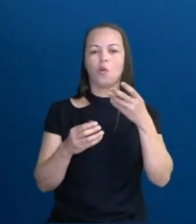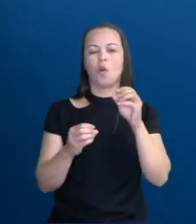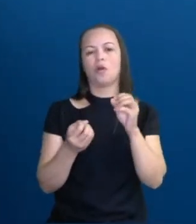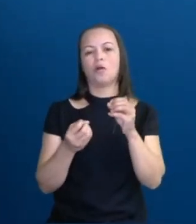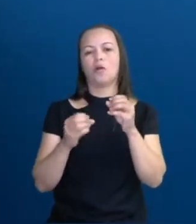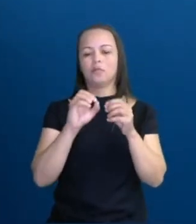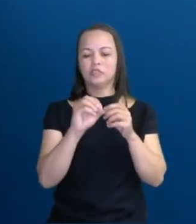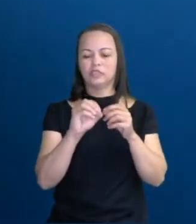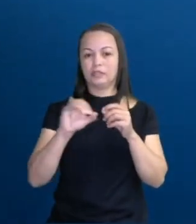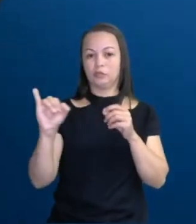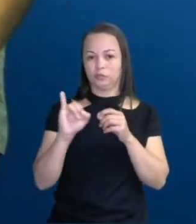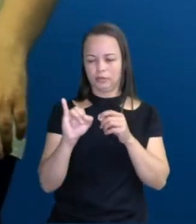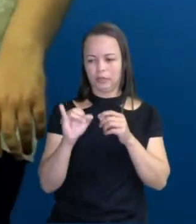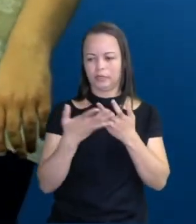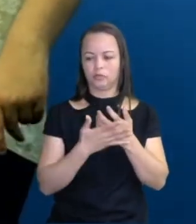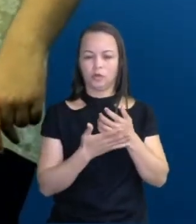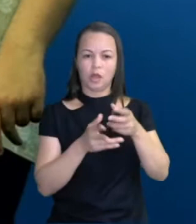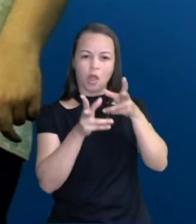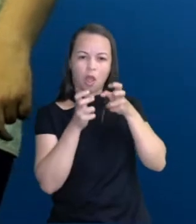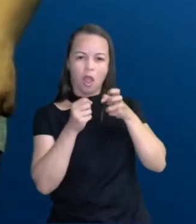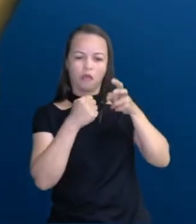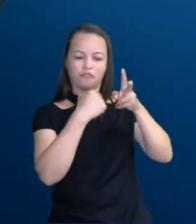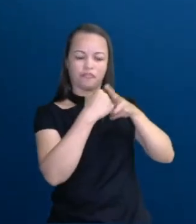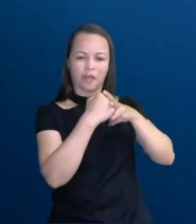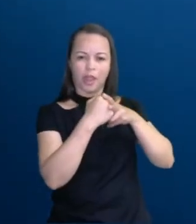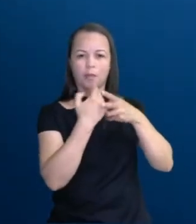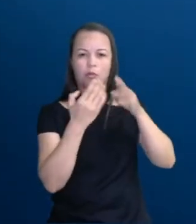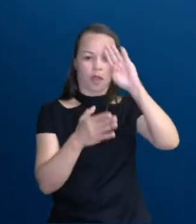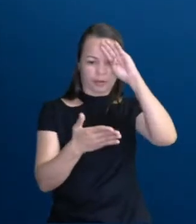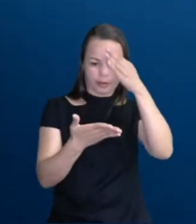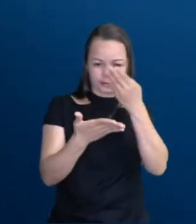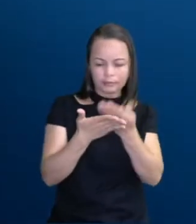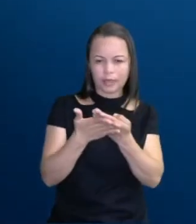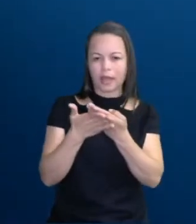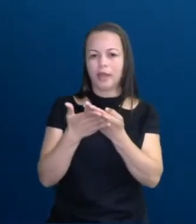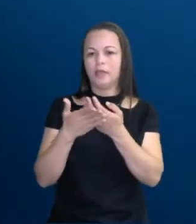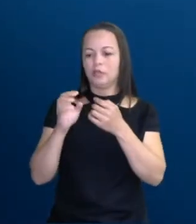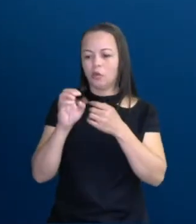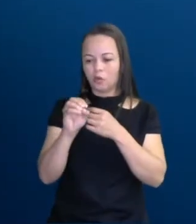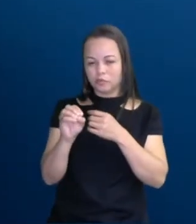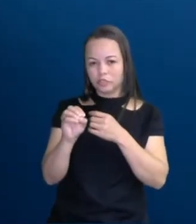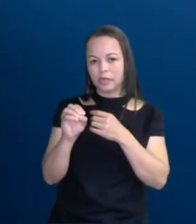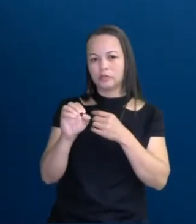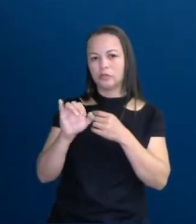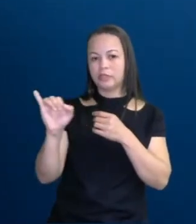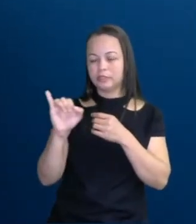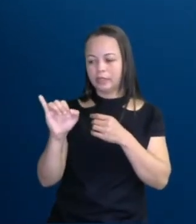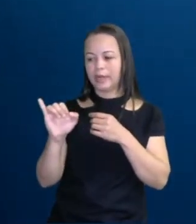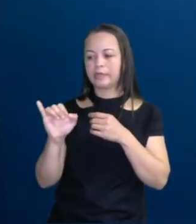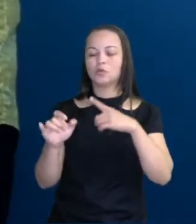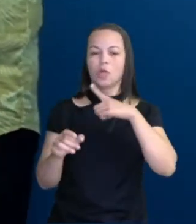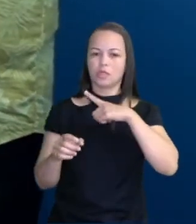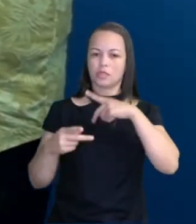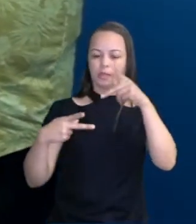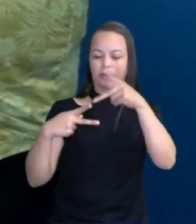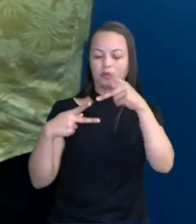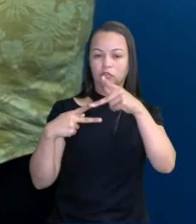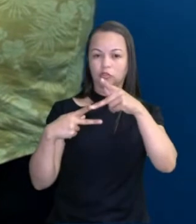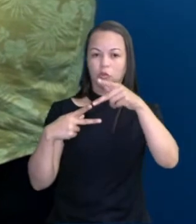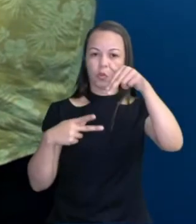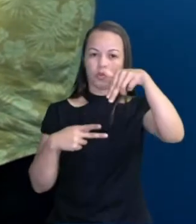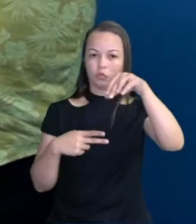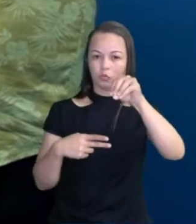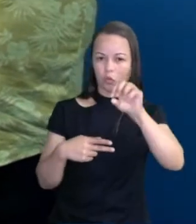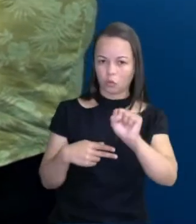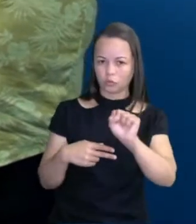percebam que em ti o verbo acreditar e o objeto indireto aparece ó a preposição nos então por